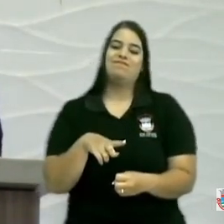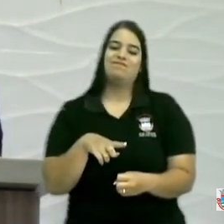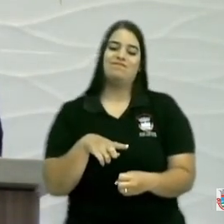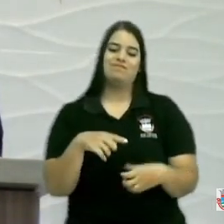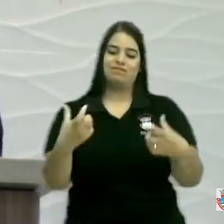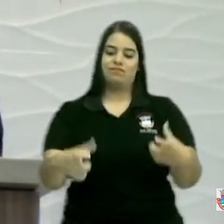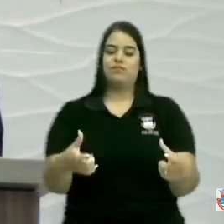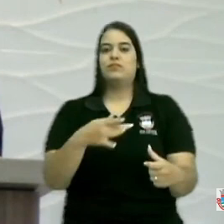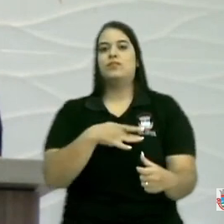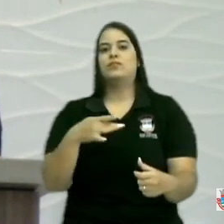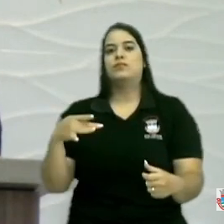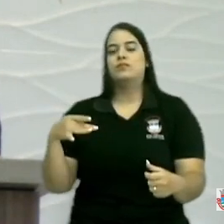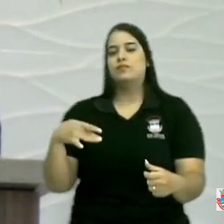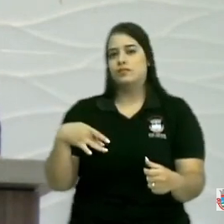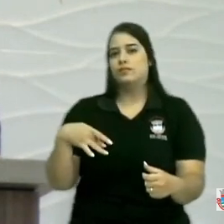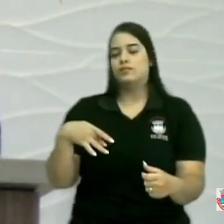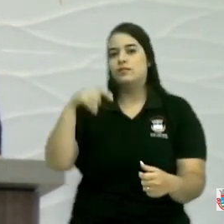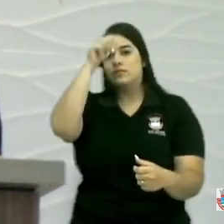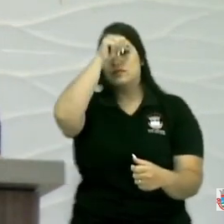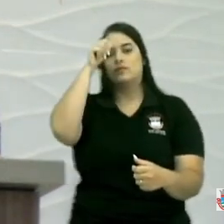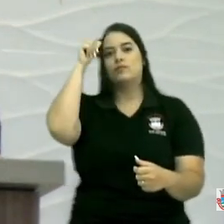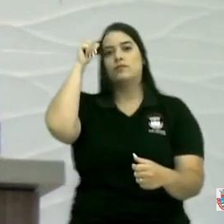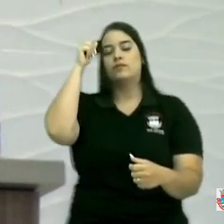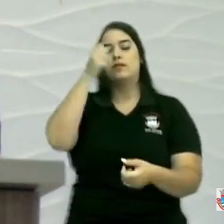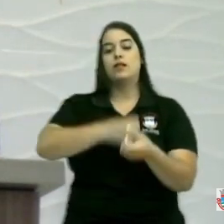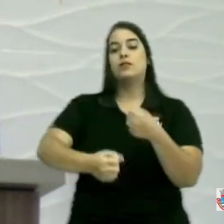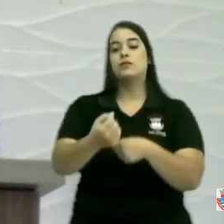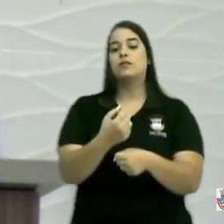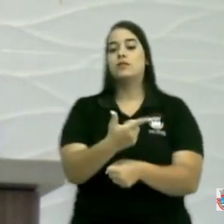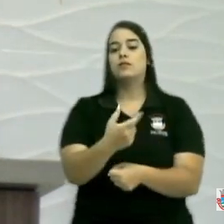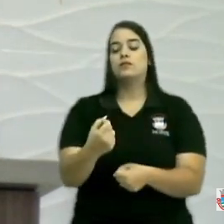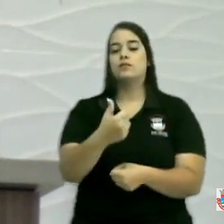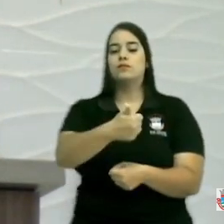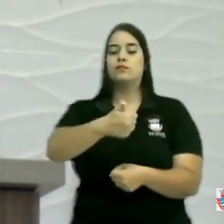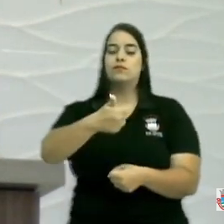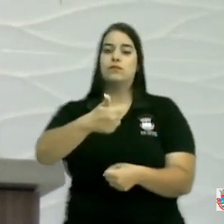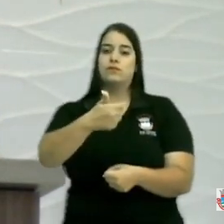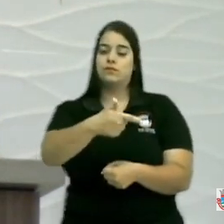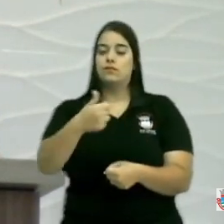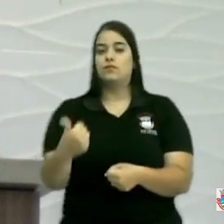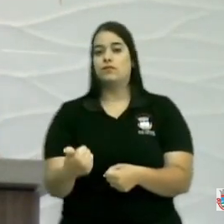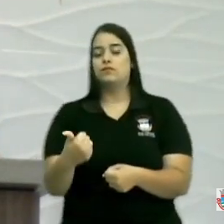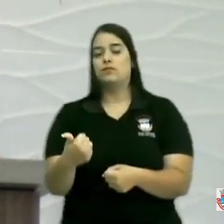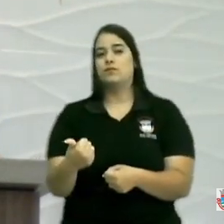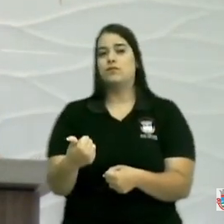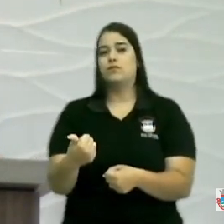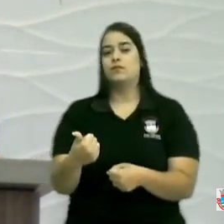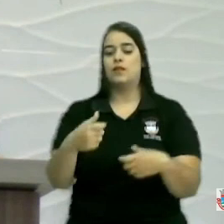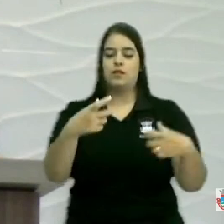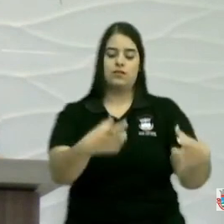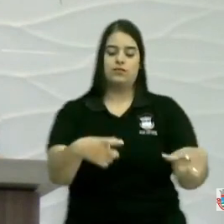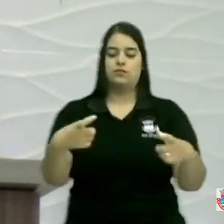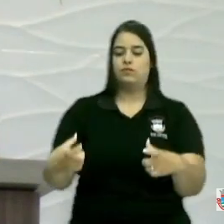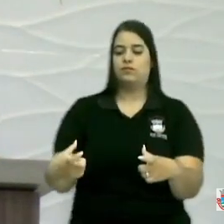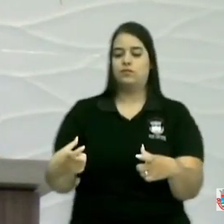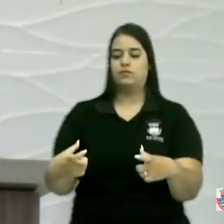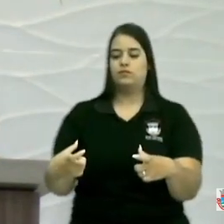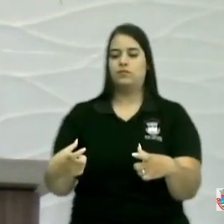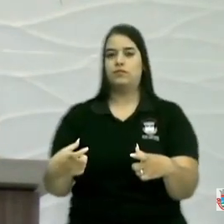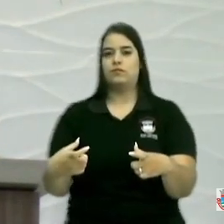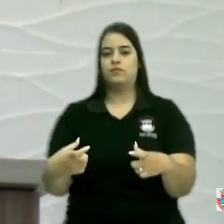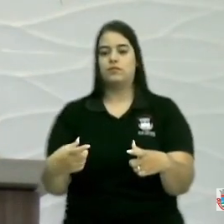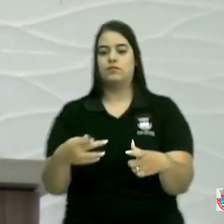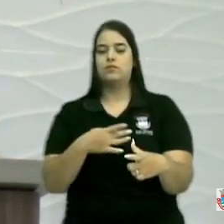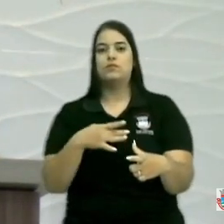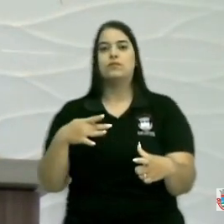gestão do prefeito Alexandre Batisté, no ano 2021, no primeiro ano da gestão do prefeito Alexandre Batisté, as equipes dos postos de saúde e os nossos agentes de